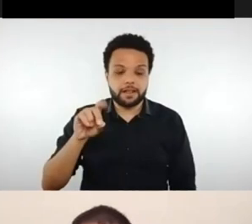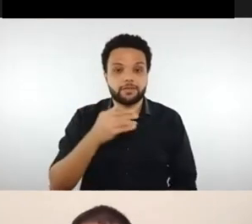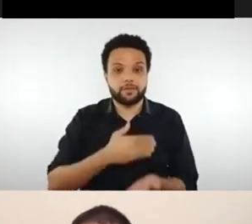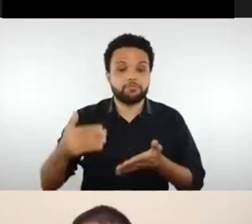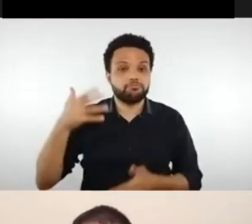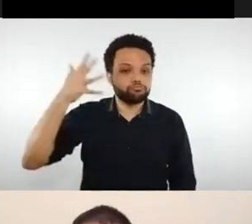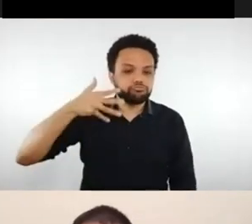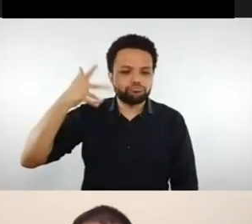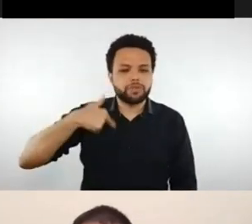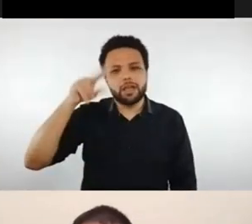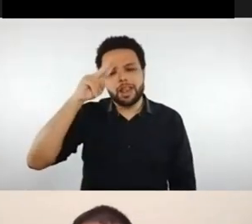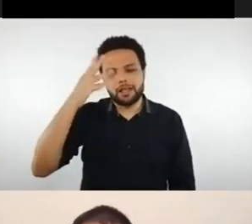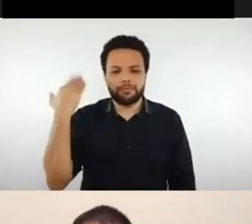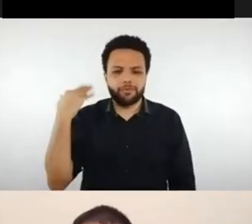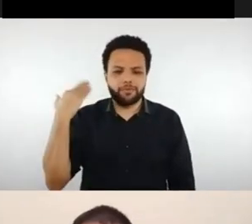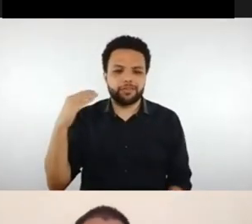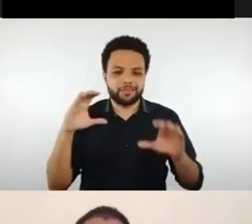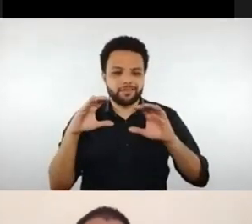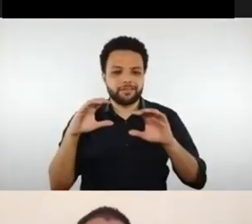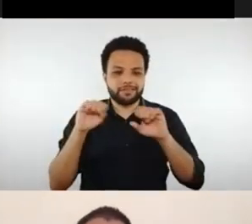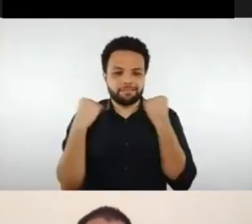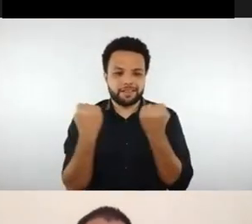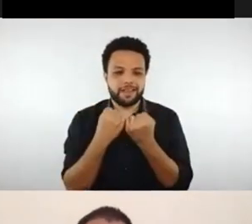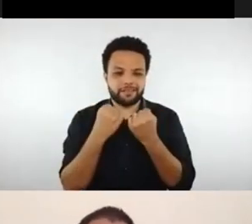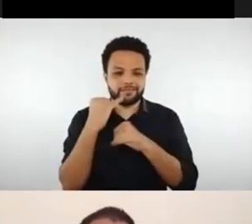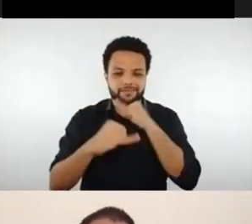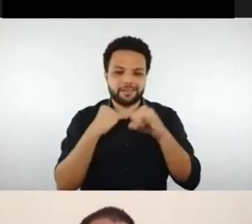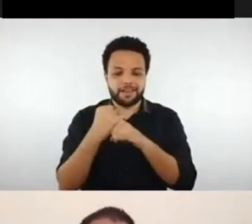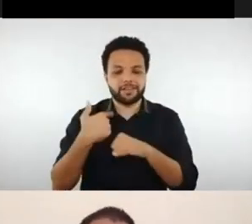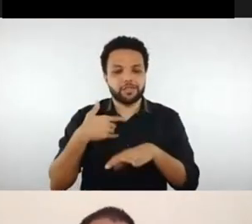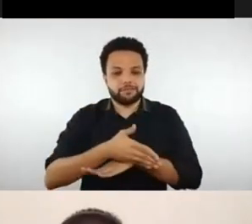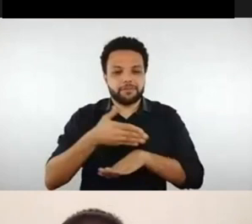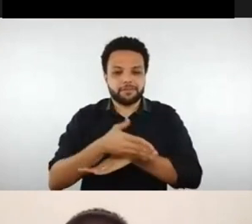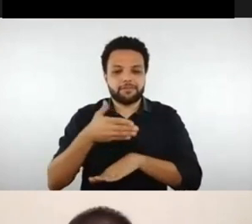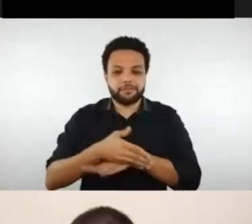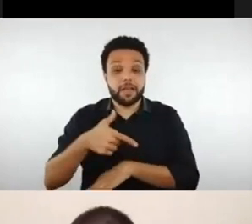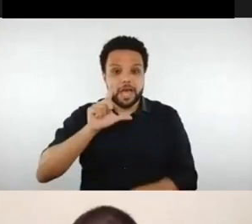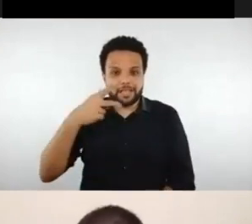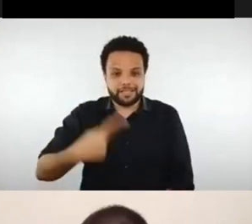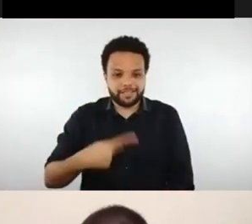webinar que eu participei, ele também estava assistindo, antes desse nosso aqui,